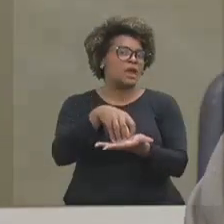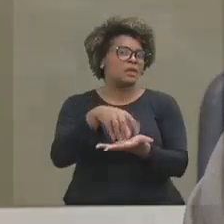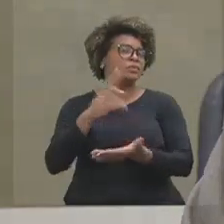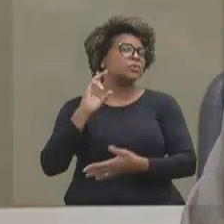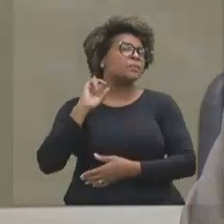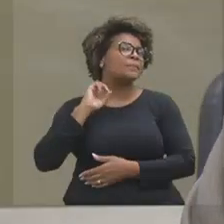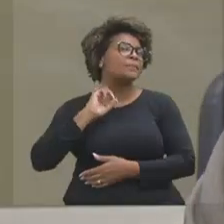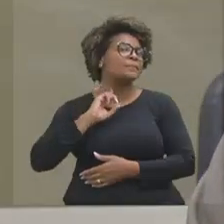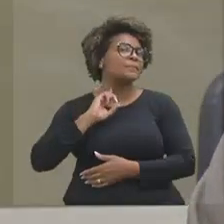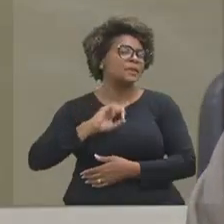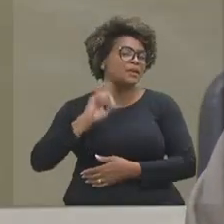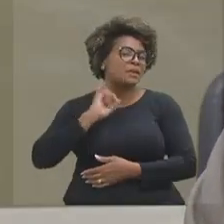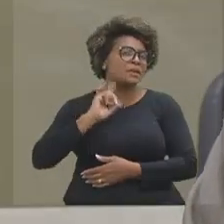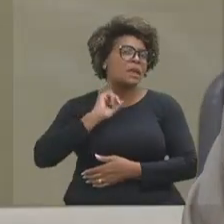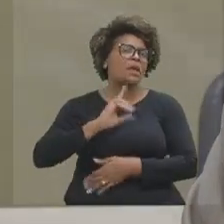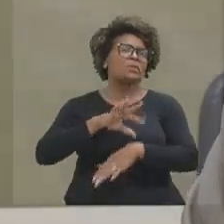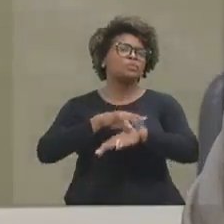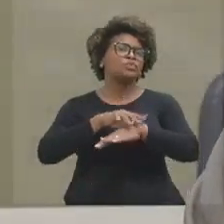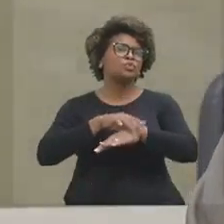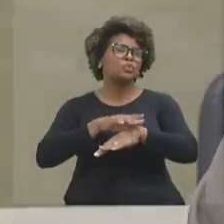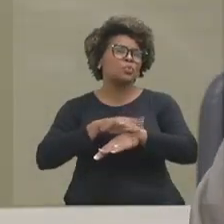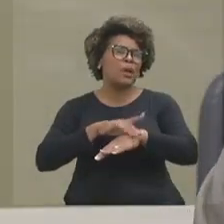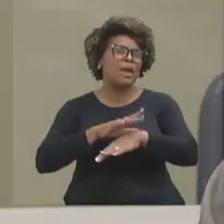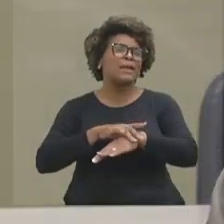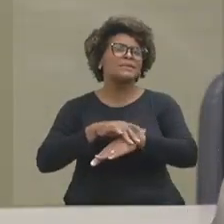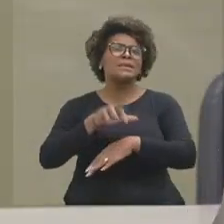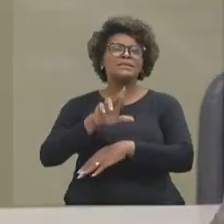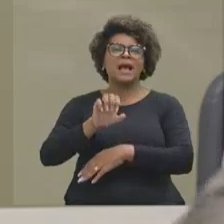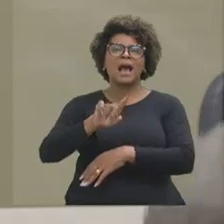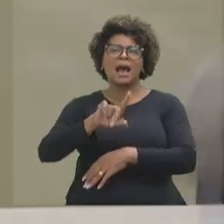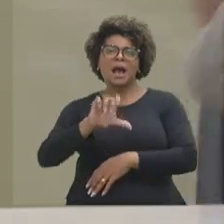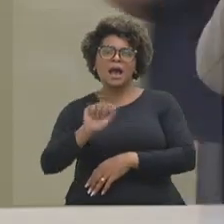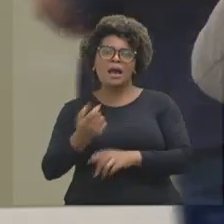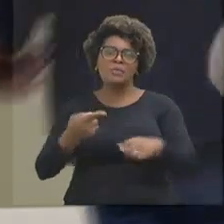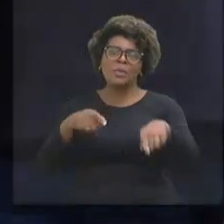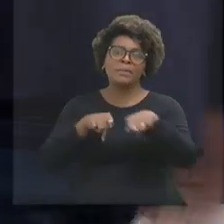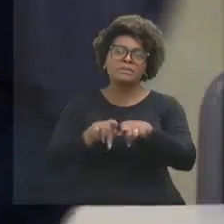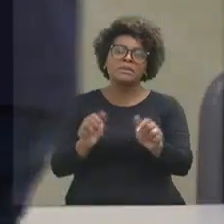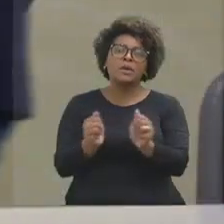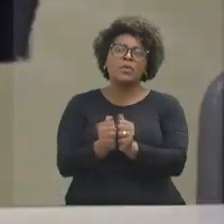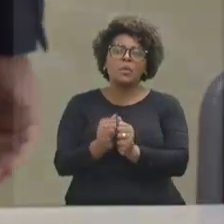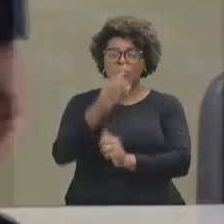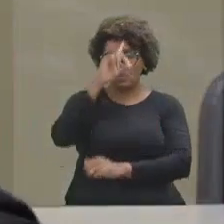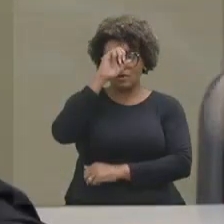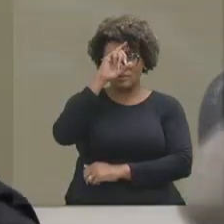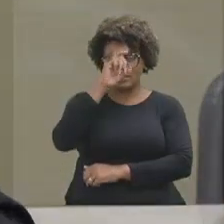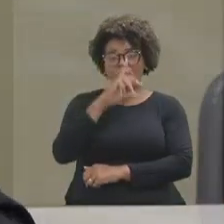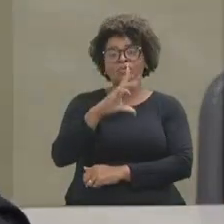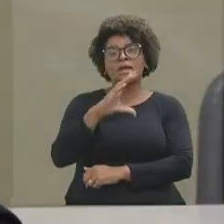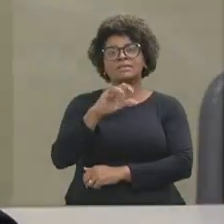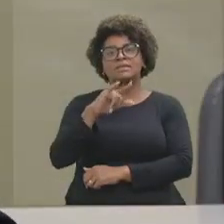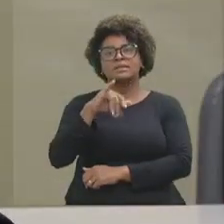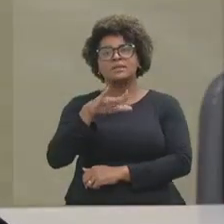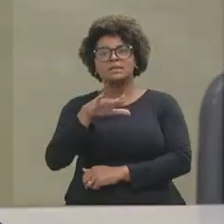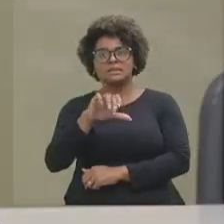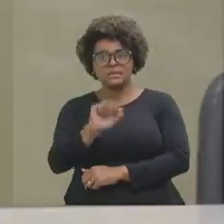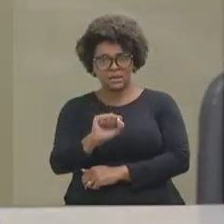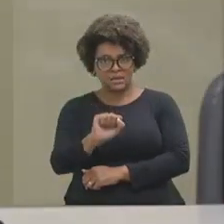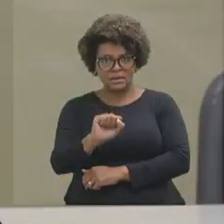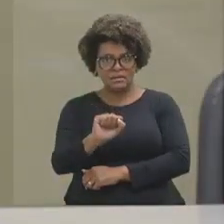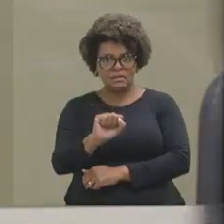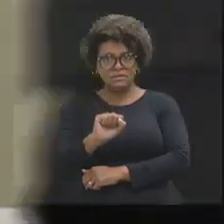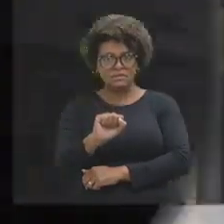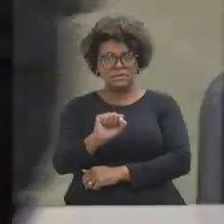doenças raras em parceria com o Hospital das Clínicas Além disso como